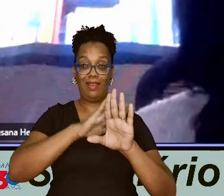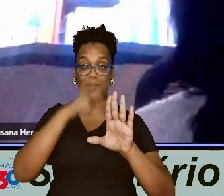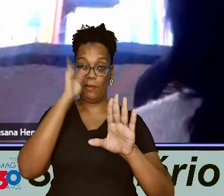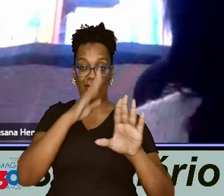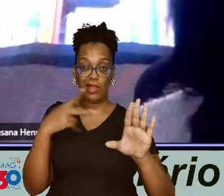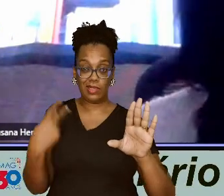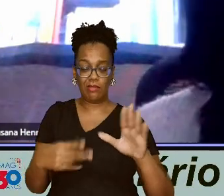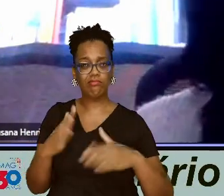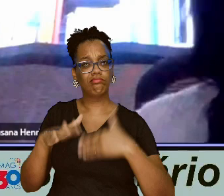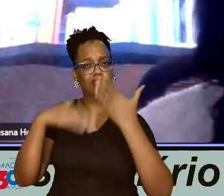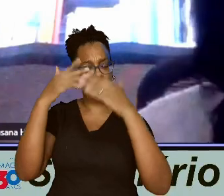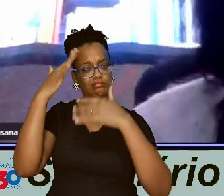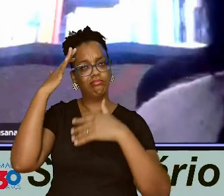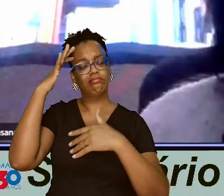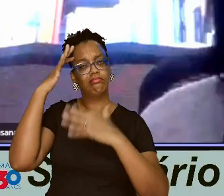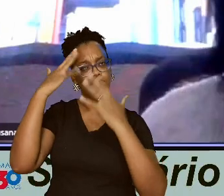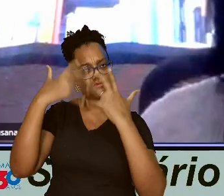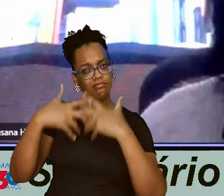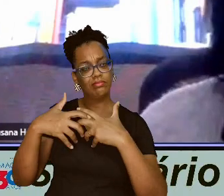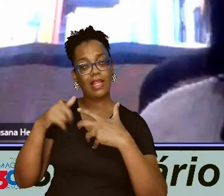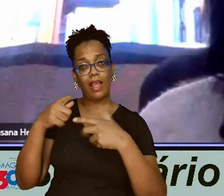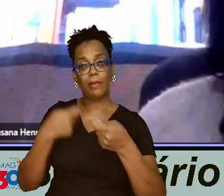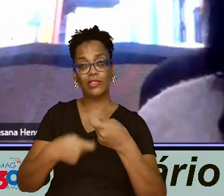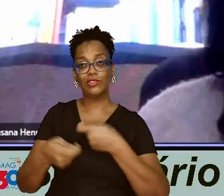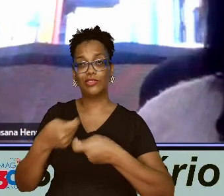desenvolvido e pensado para gerir.